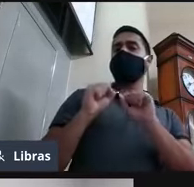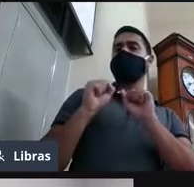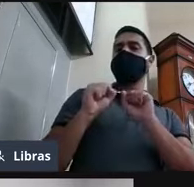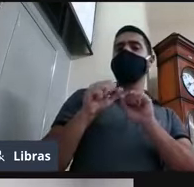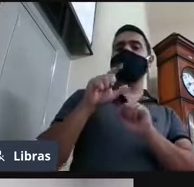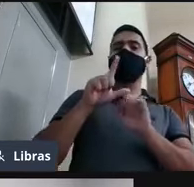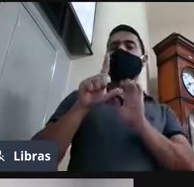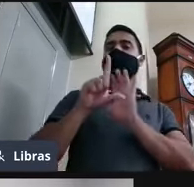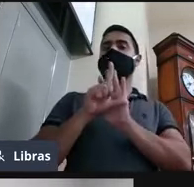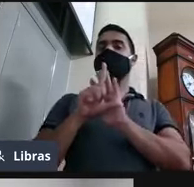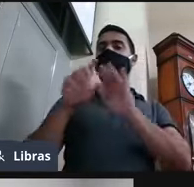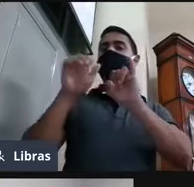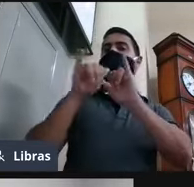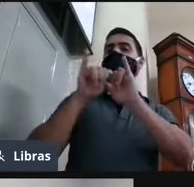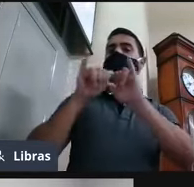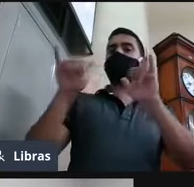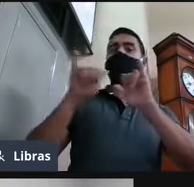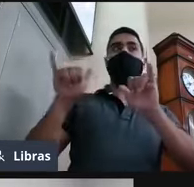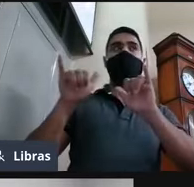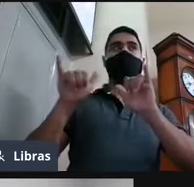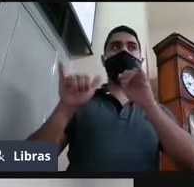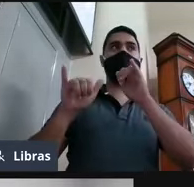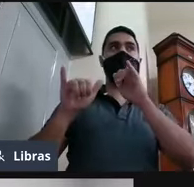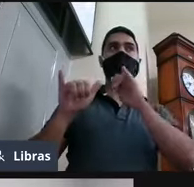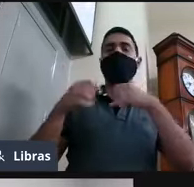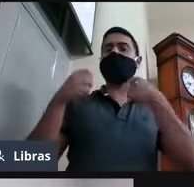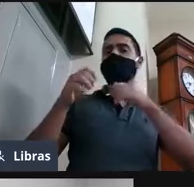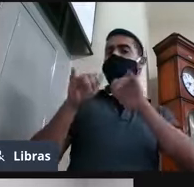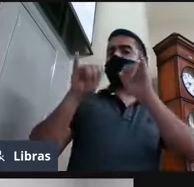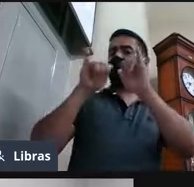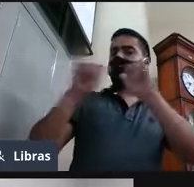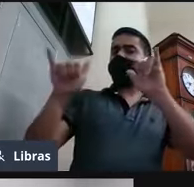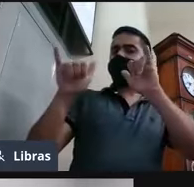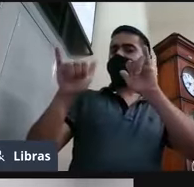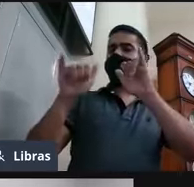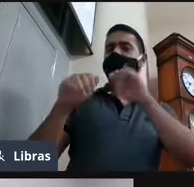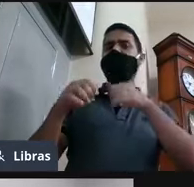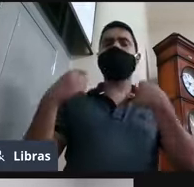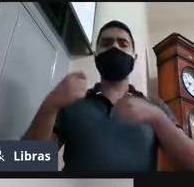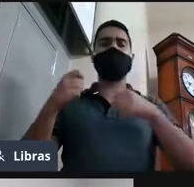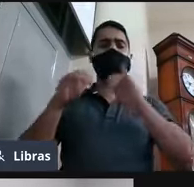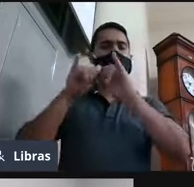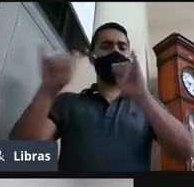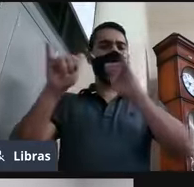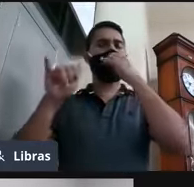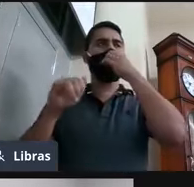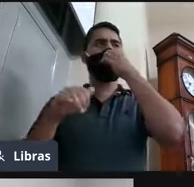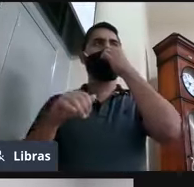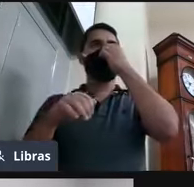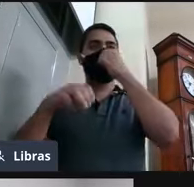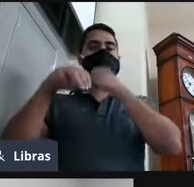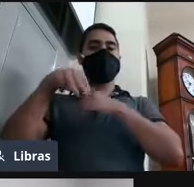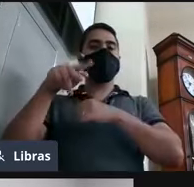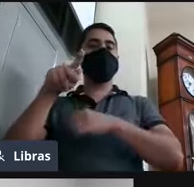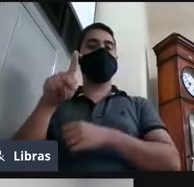Legislativo informará, verbo no imperativo, informará, tem a obrigatoriedade de informar o Ministério